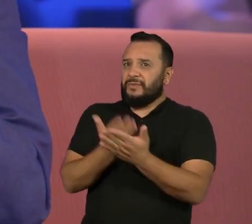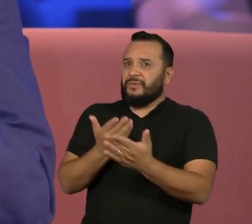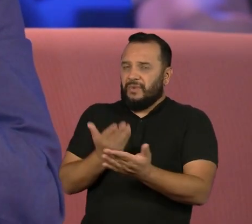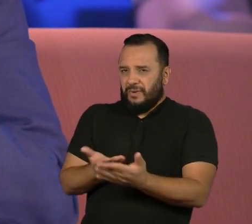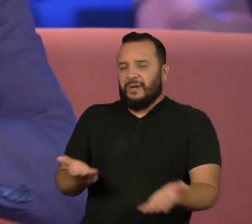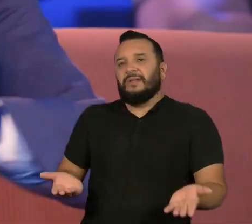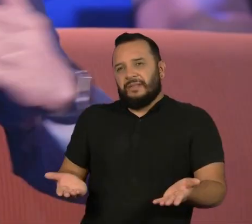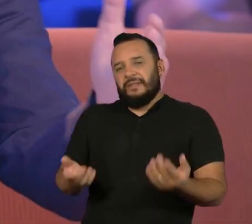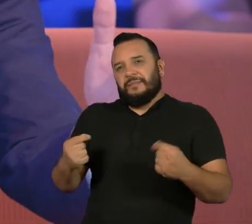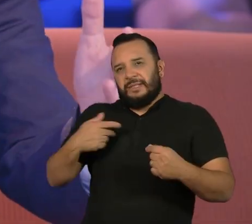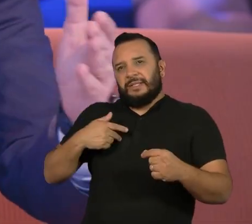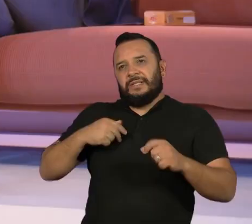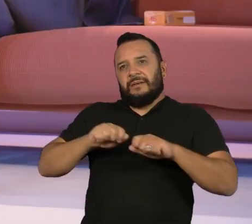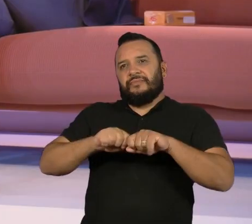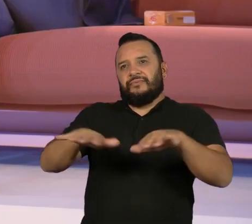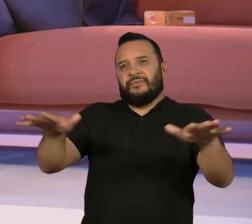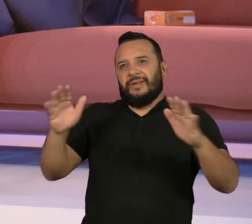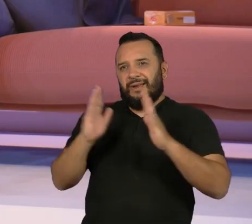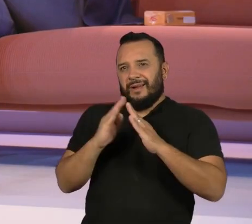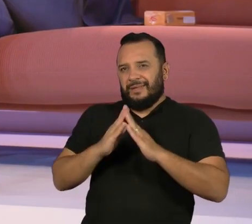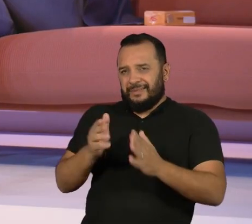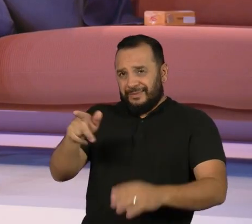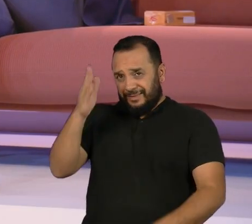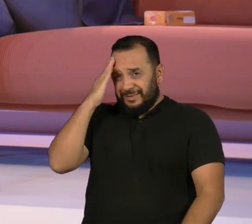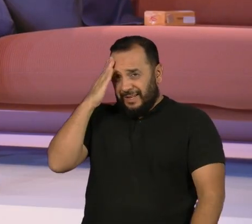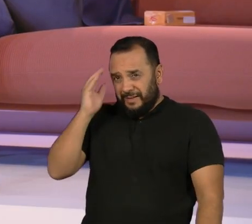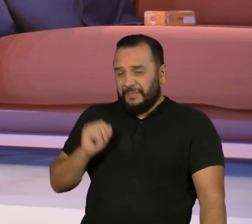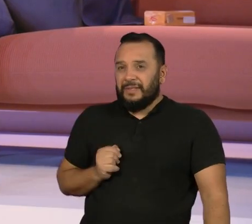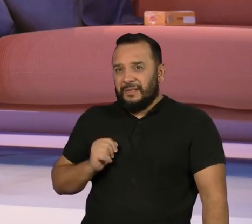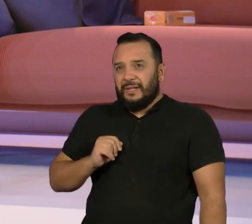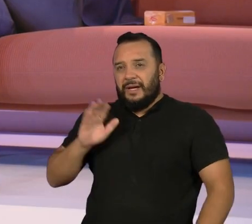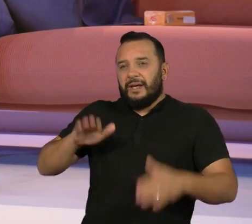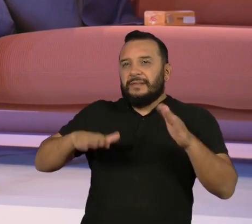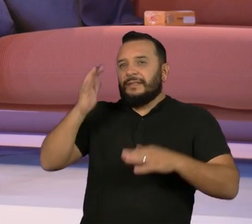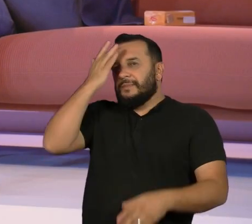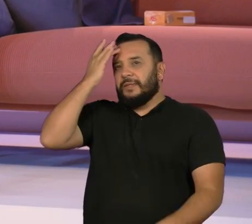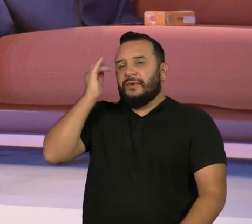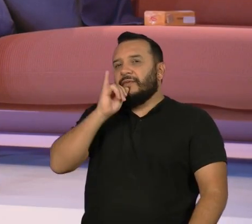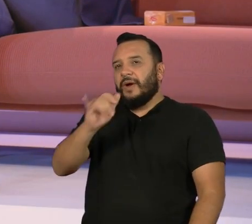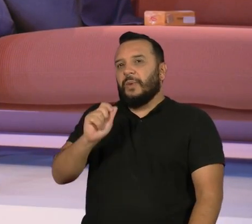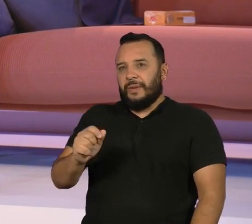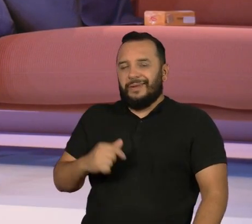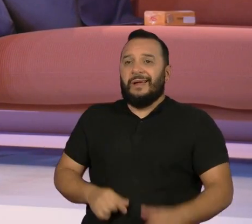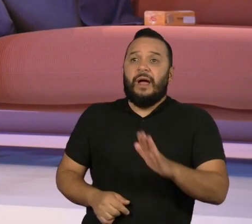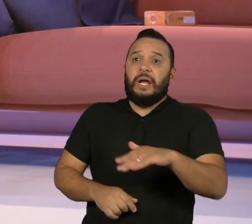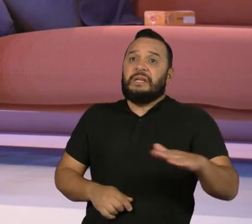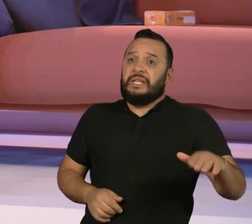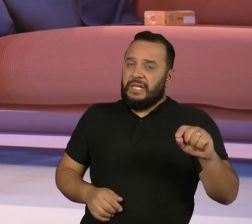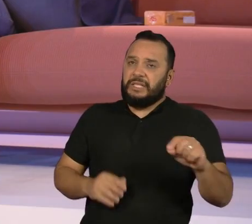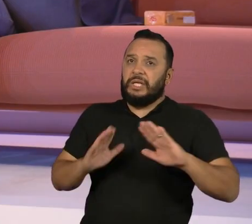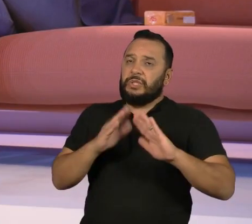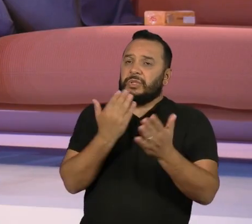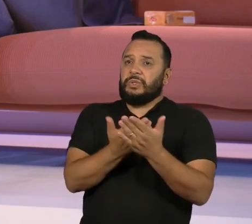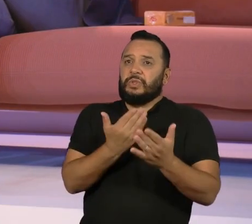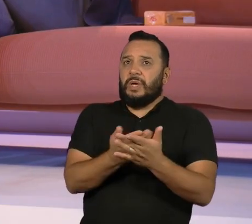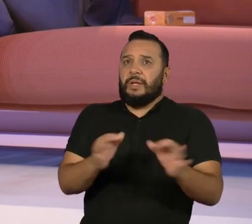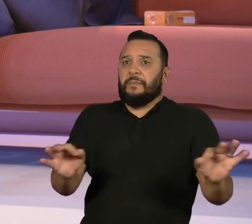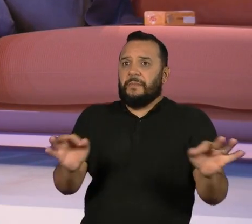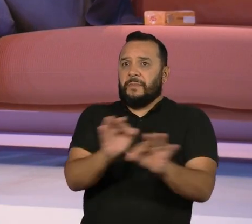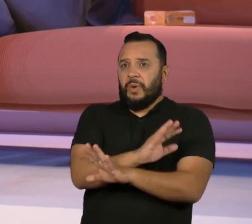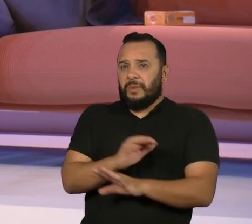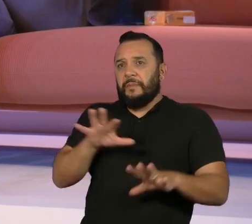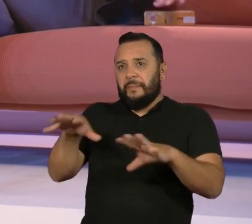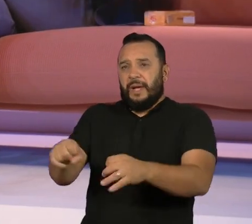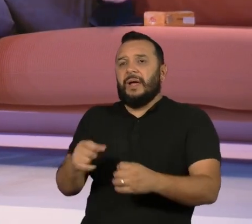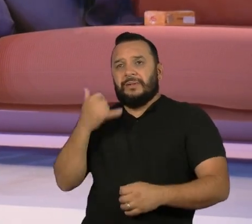elas possam reverberar em casa. Você sabe, Chavita, muita gente fala o seguinte, mas as crianças vão sair das escolas e vão imediatamente pegar